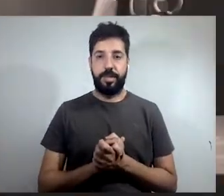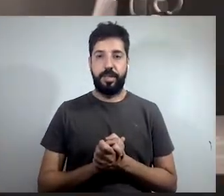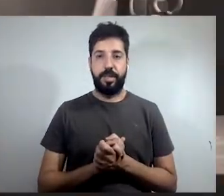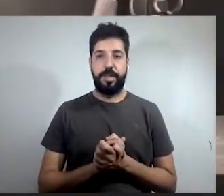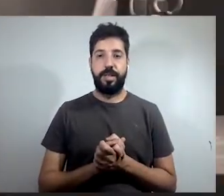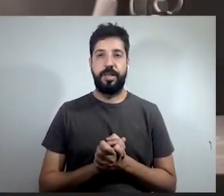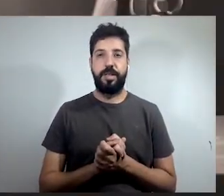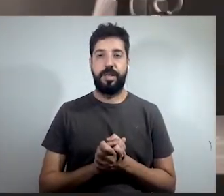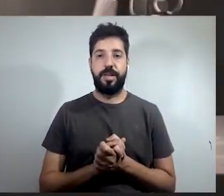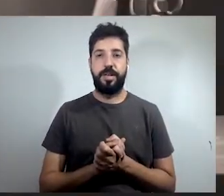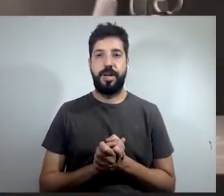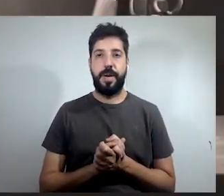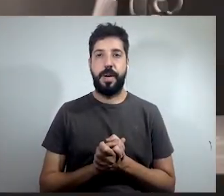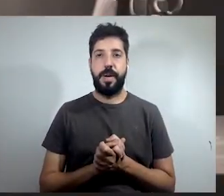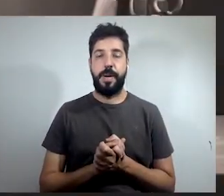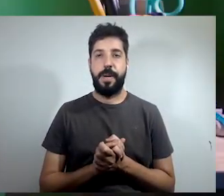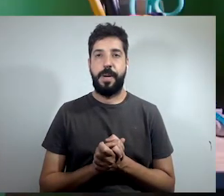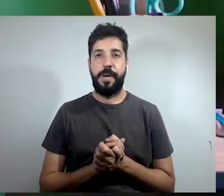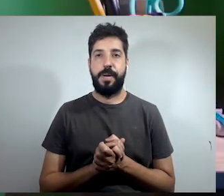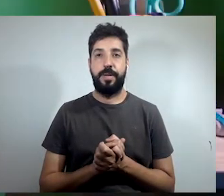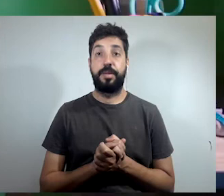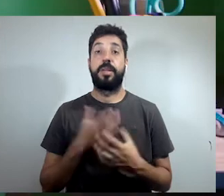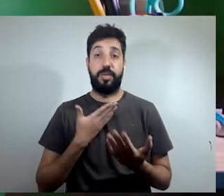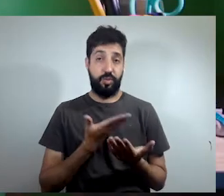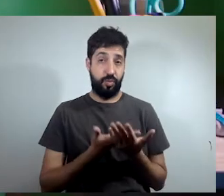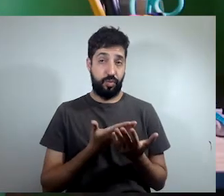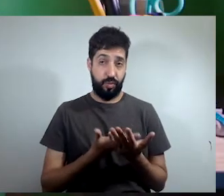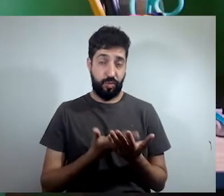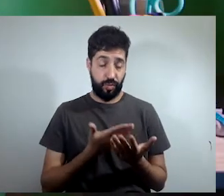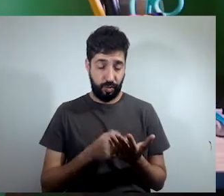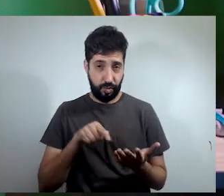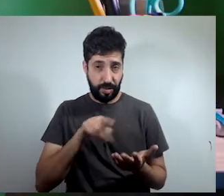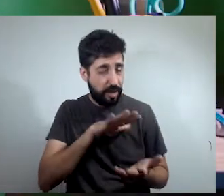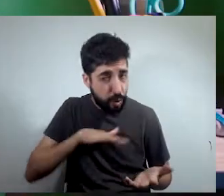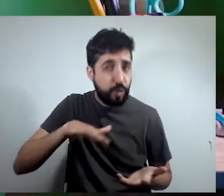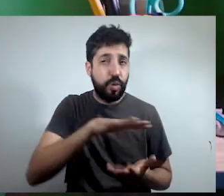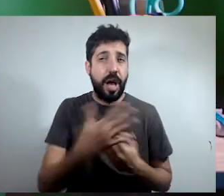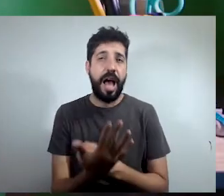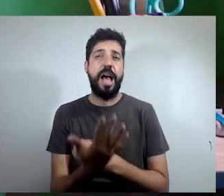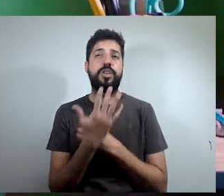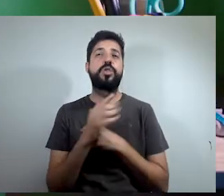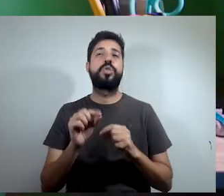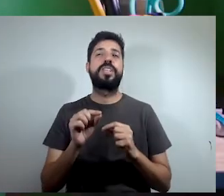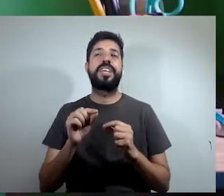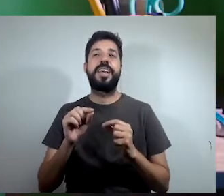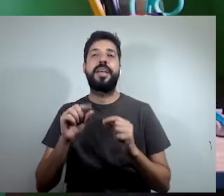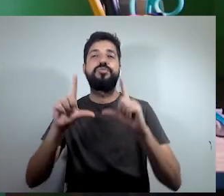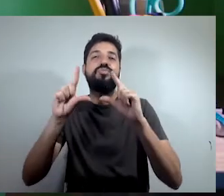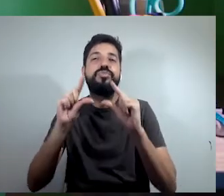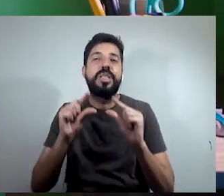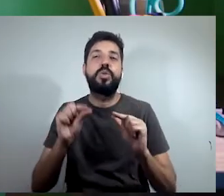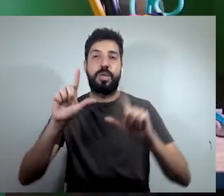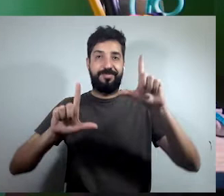Ai, minha perninha. Isso tudo me ajuda a eliminar o excesso de telas. Não